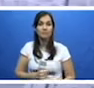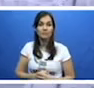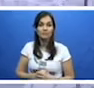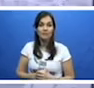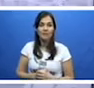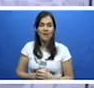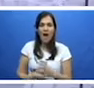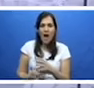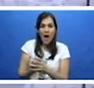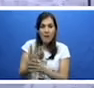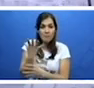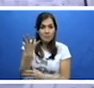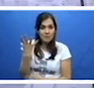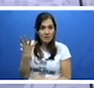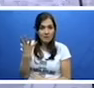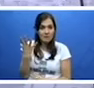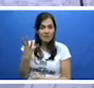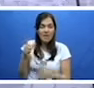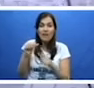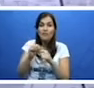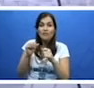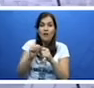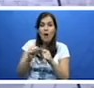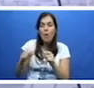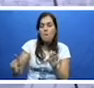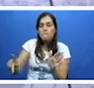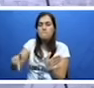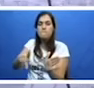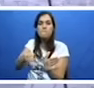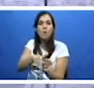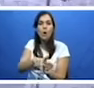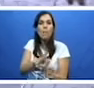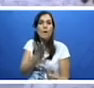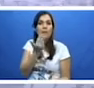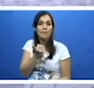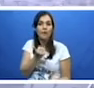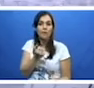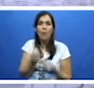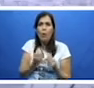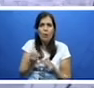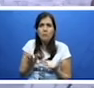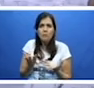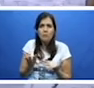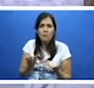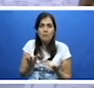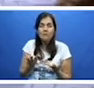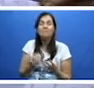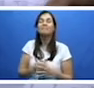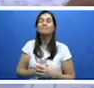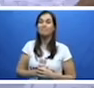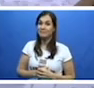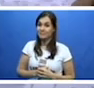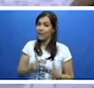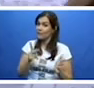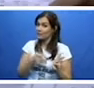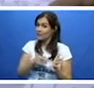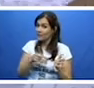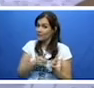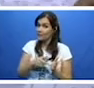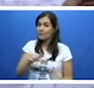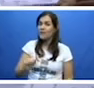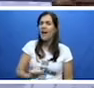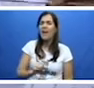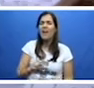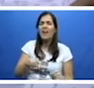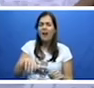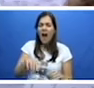ela é autótrofo ela fabrica o próprio alimento como ela faz isso ela pega a a partir da raiz